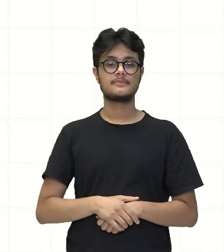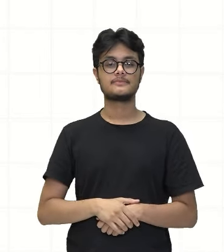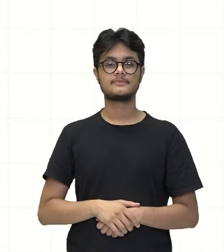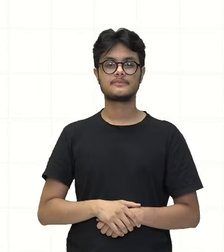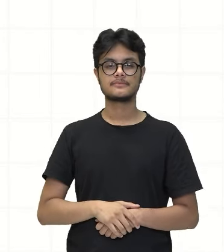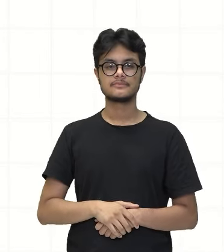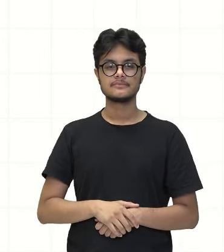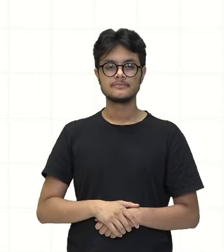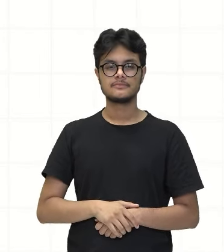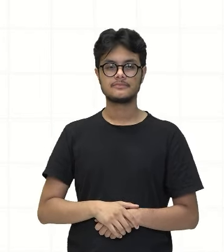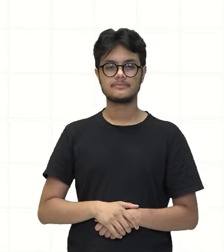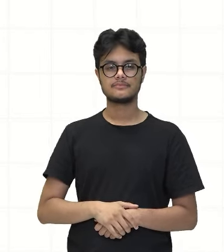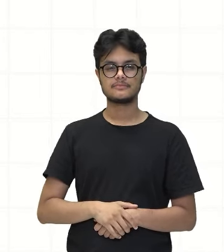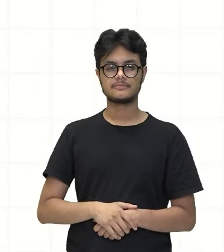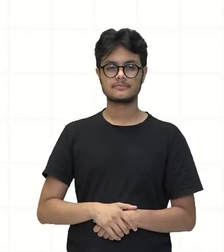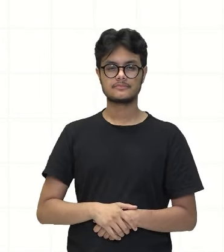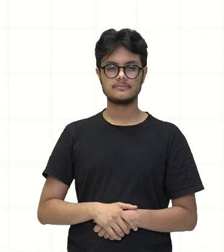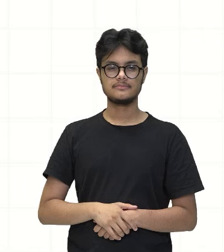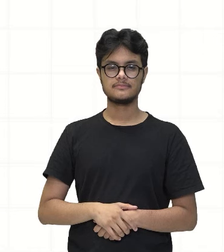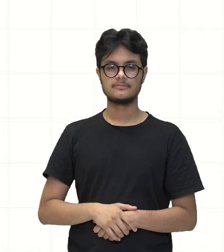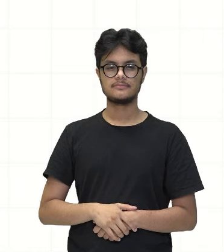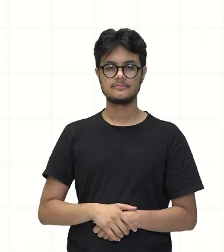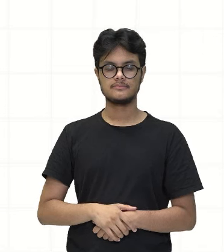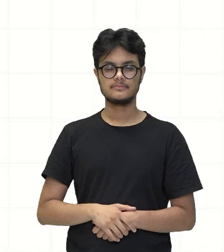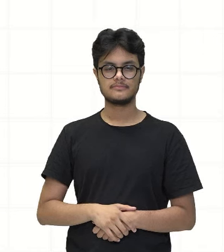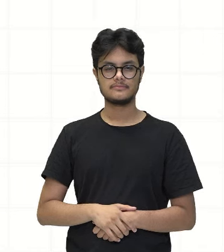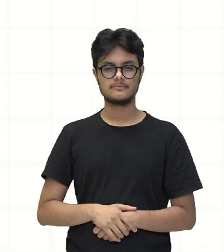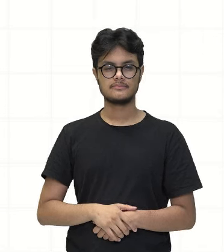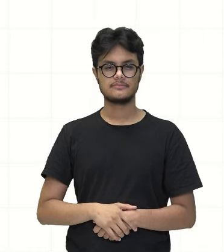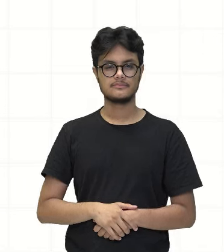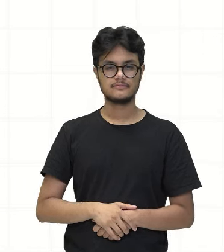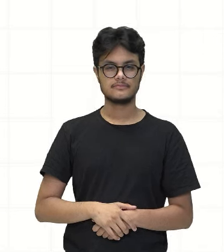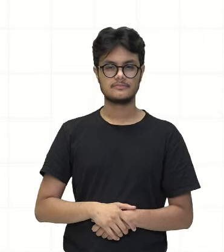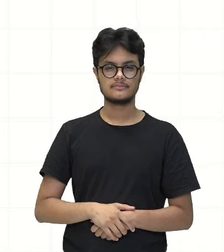aqui. Olha só. Vamos colocar aqui na próxima cartela,